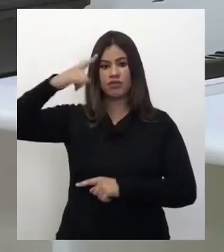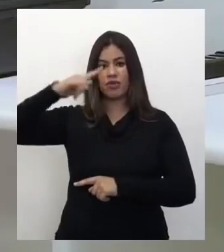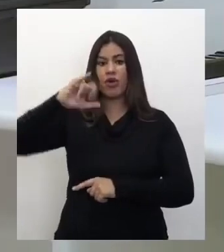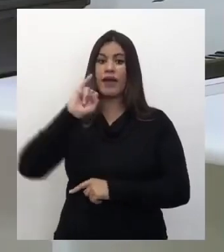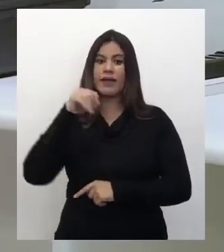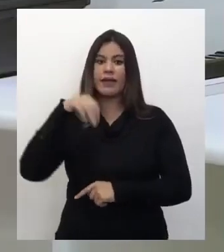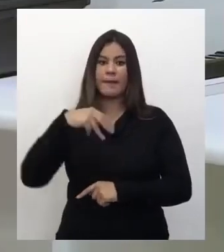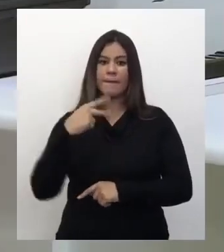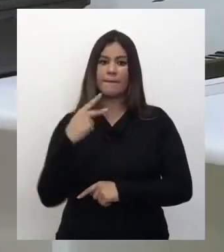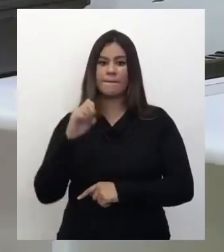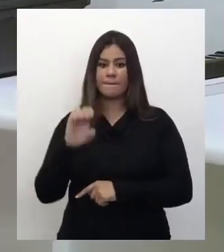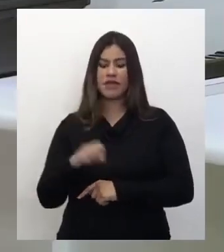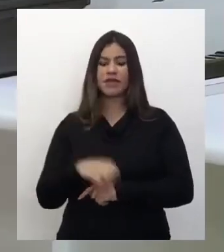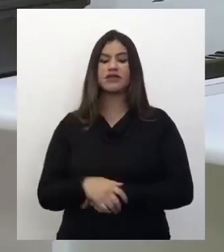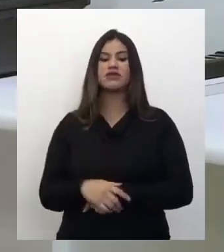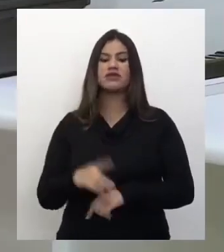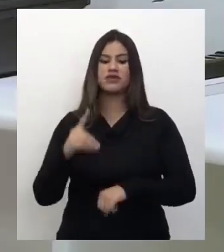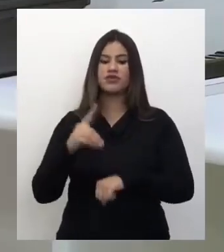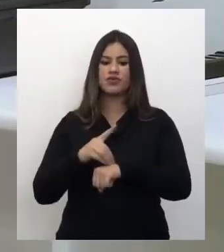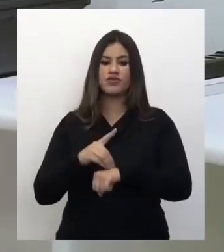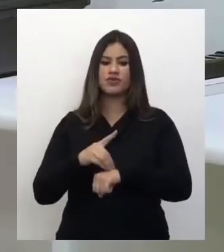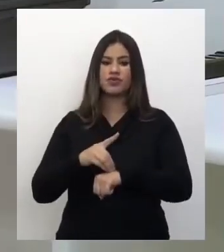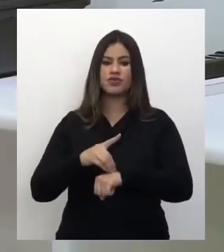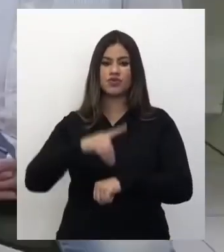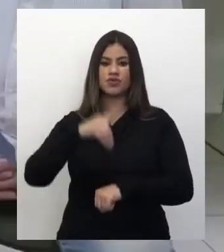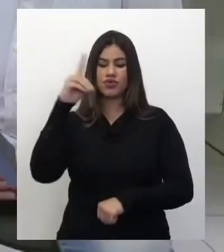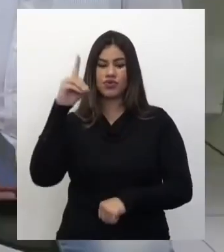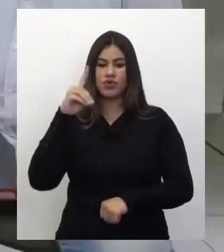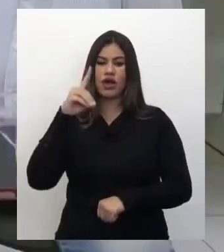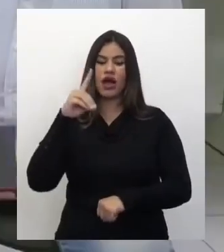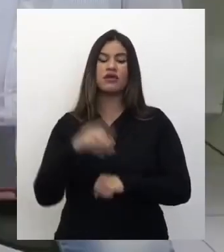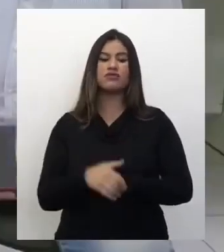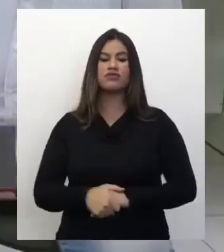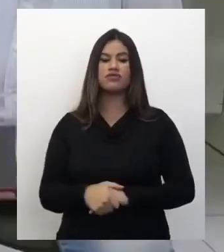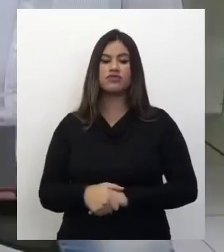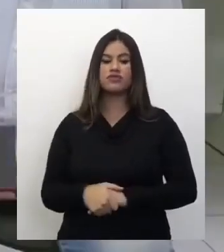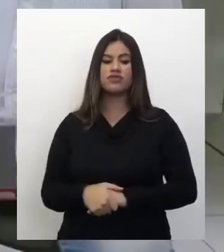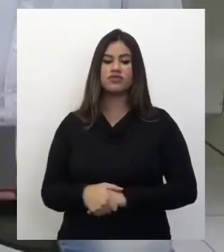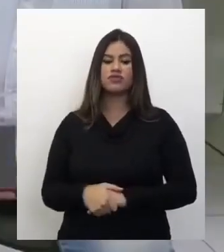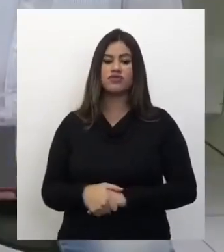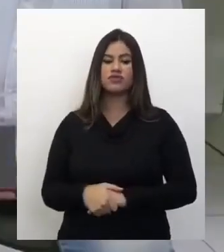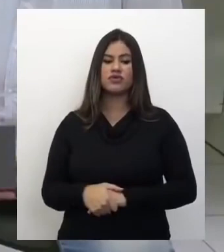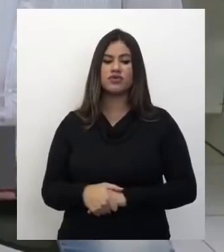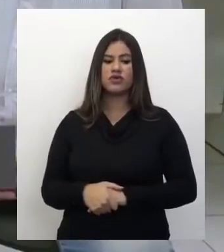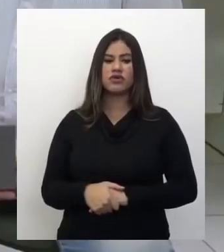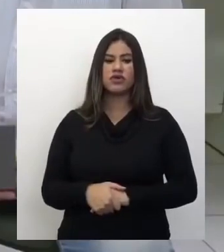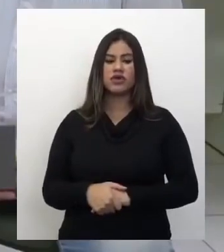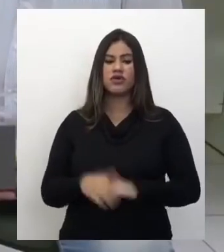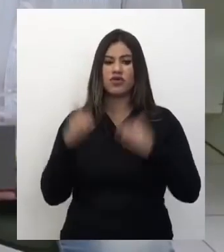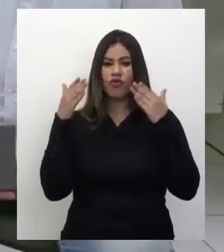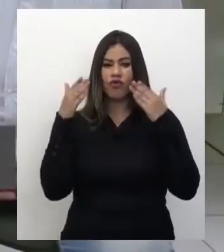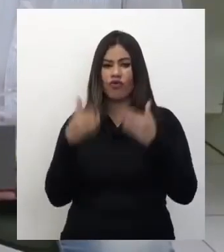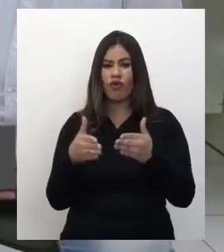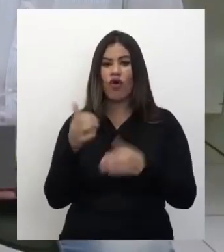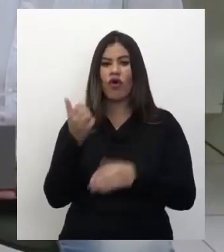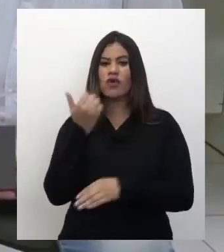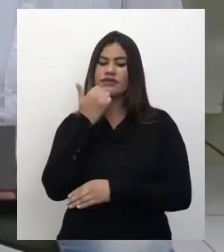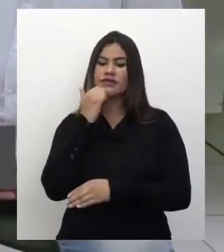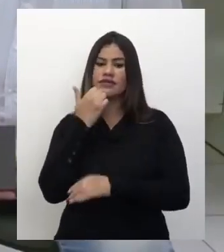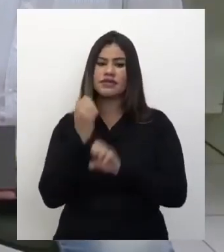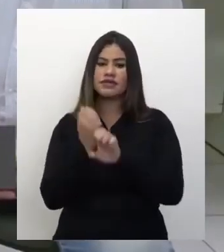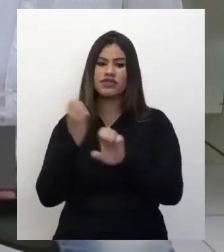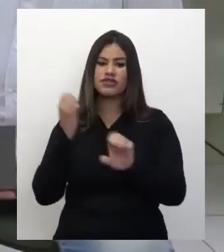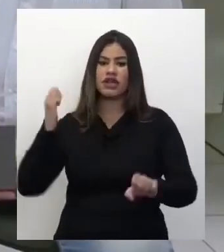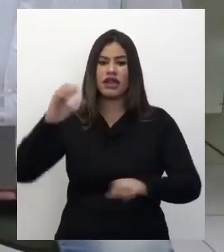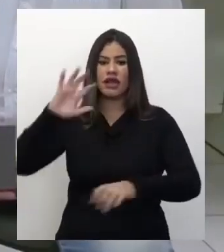e meu doutorado, depois que eu ingressei na Unesp, é especificamente em Ciências da Engenharia